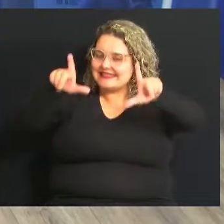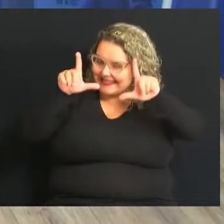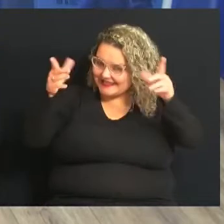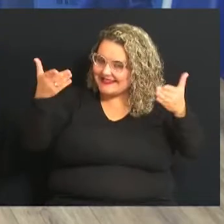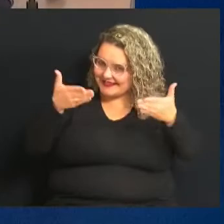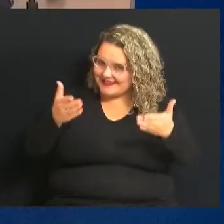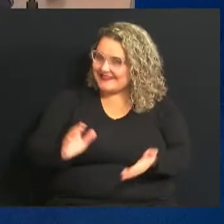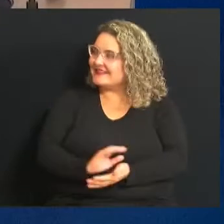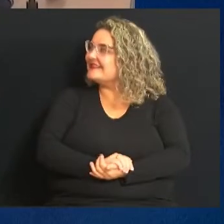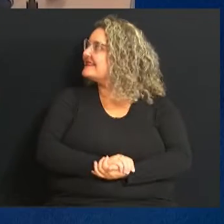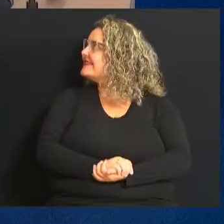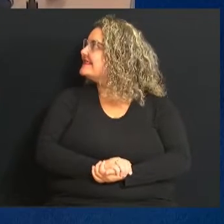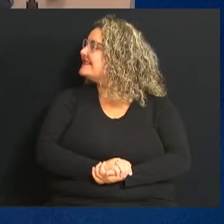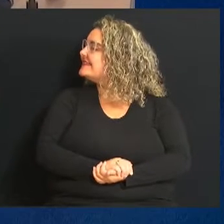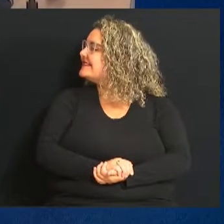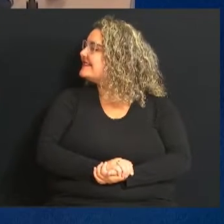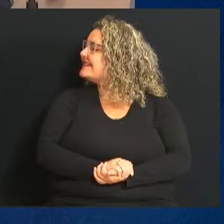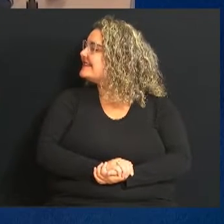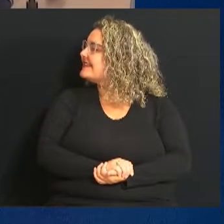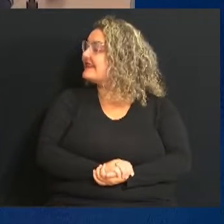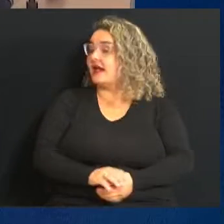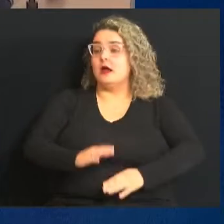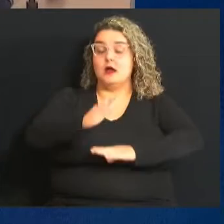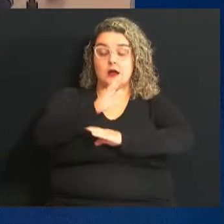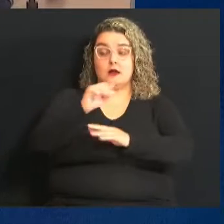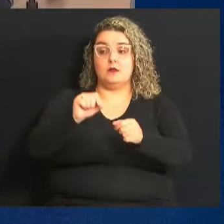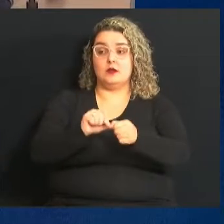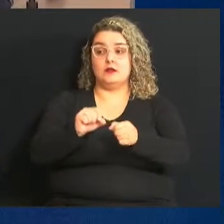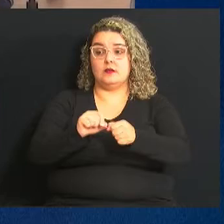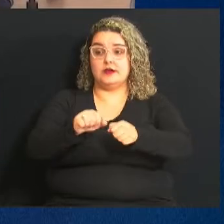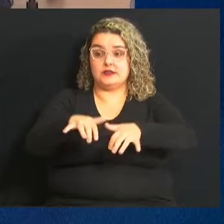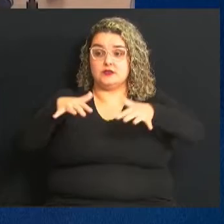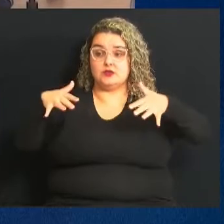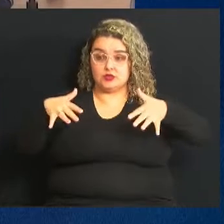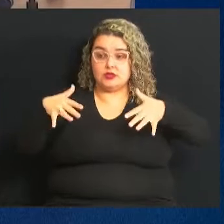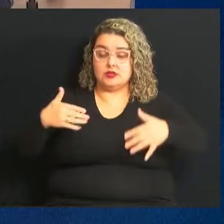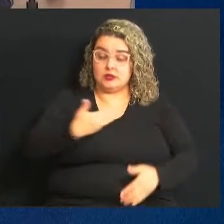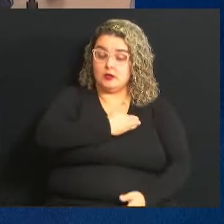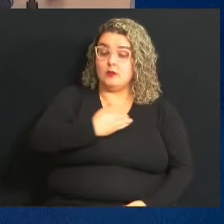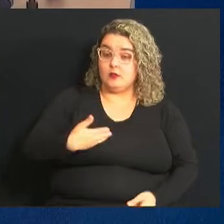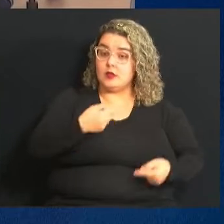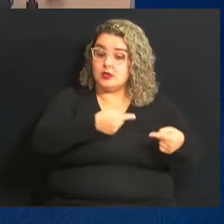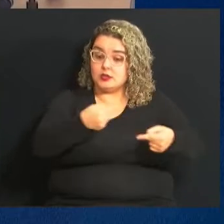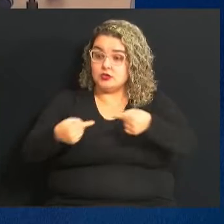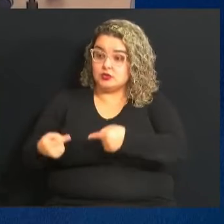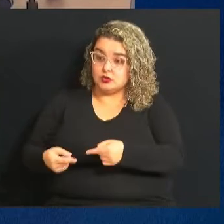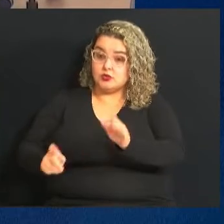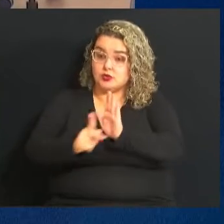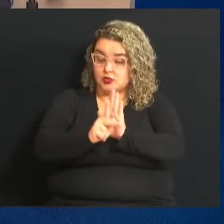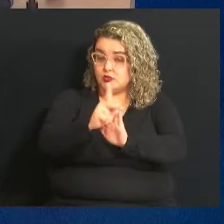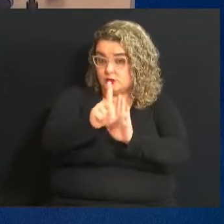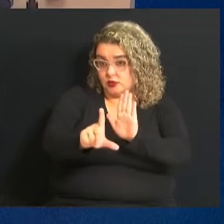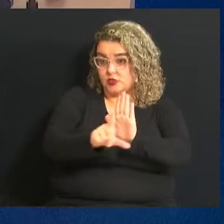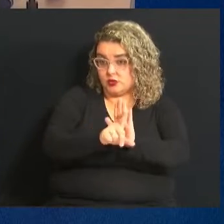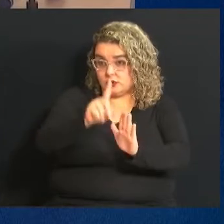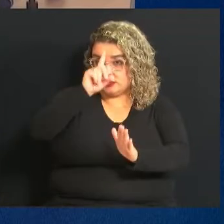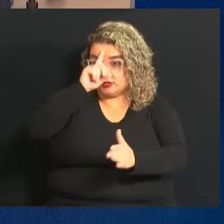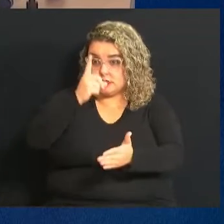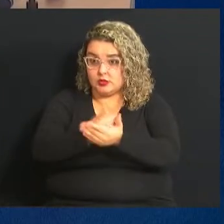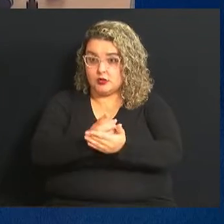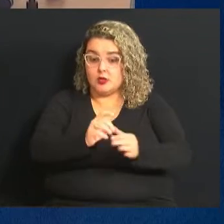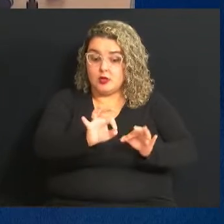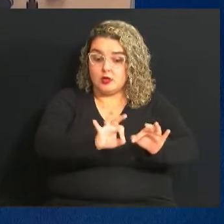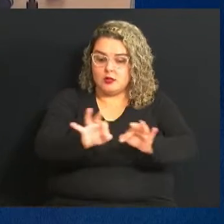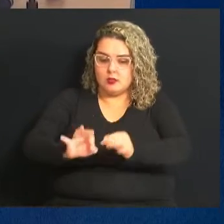de hoje. Câmara realiza audiência pública para discussão dos projetos de lei que determinam reorganização